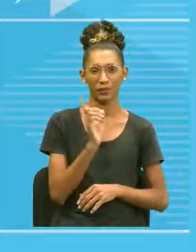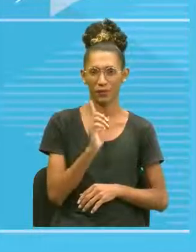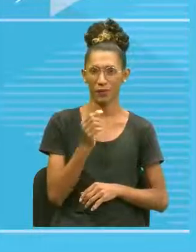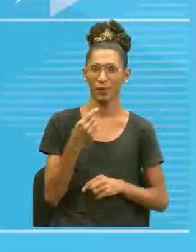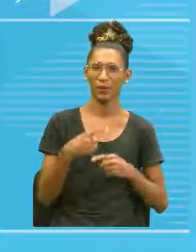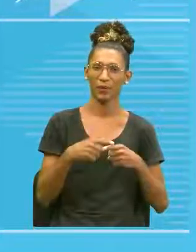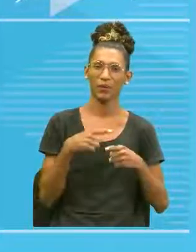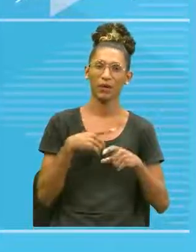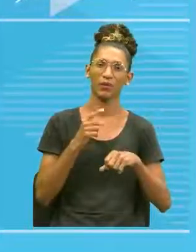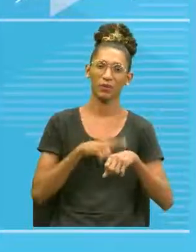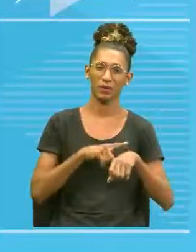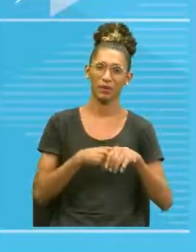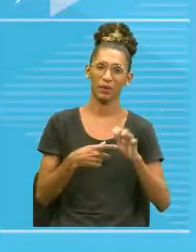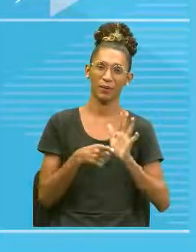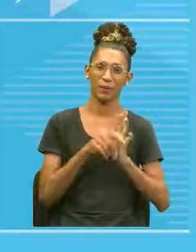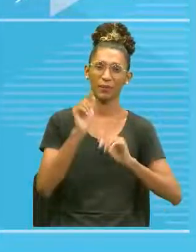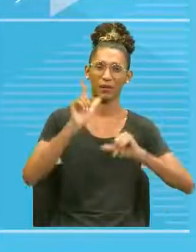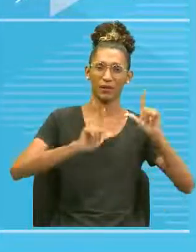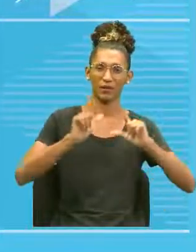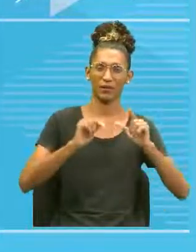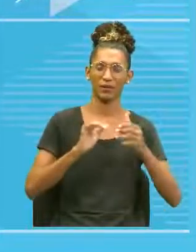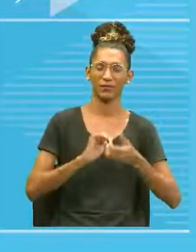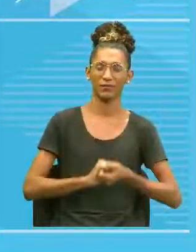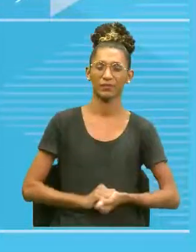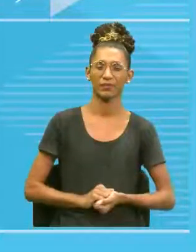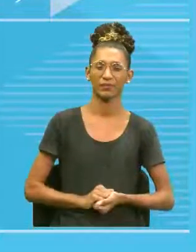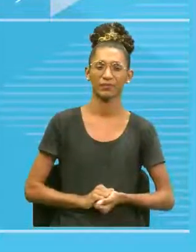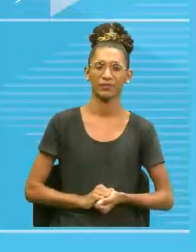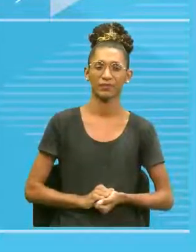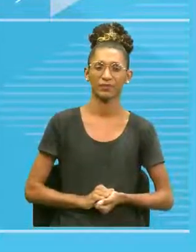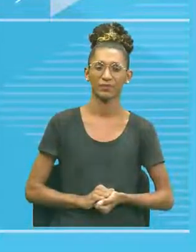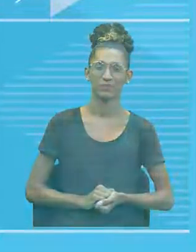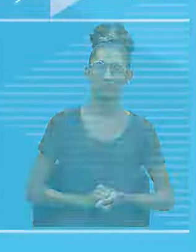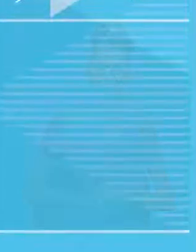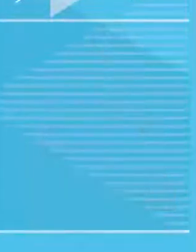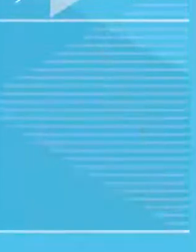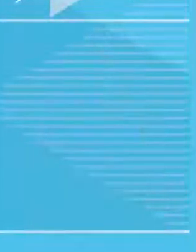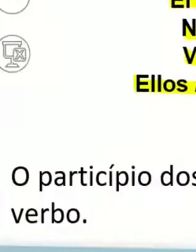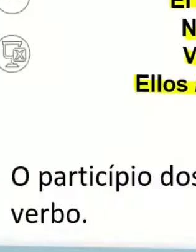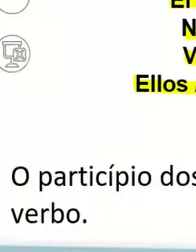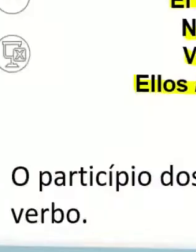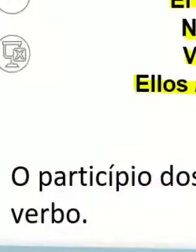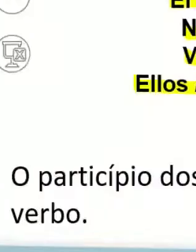dos tempos aqui da TV Jorge vai marcar para gente um minuto por favor Jorge